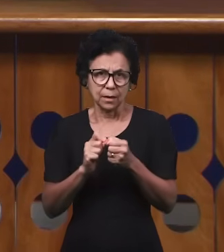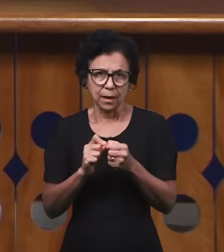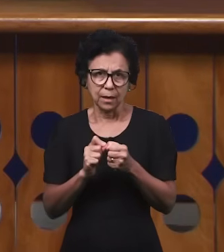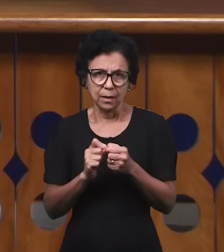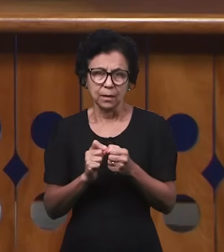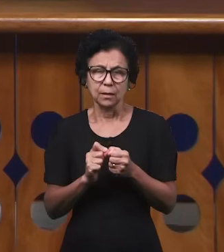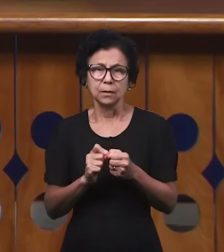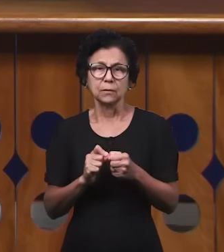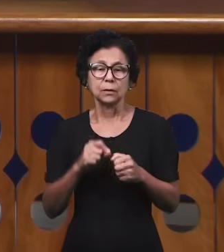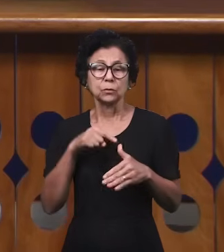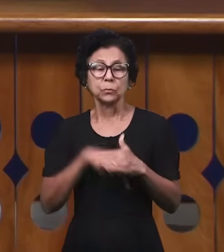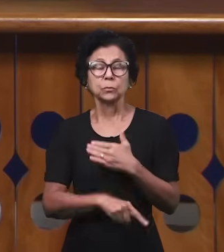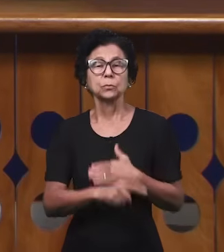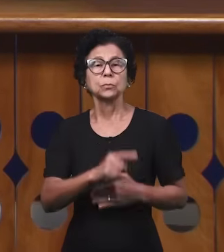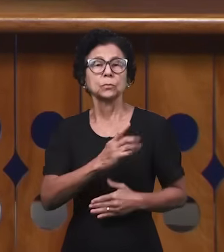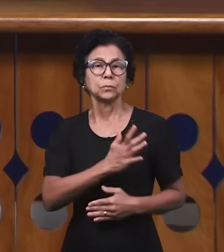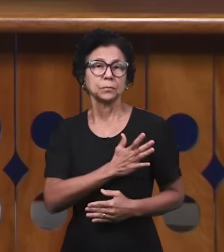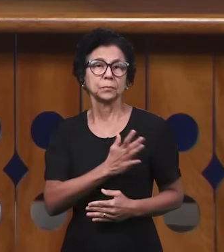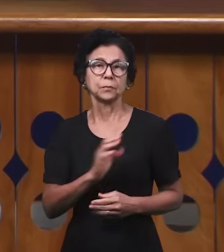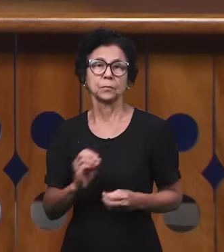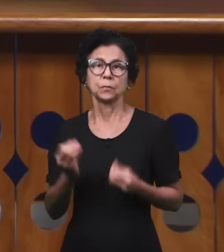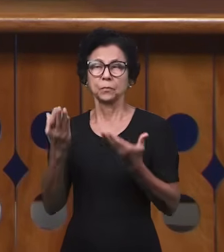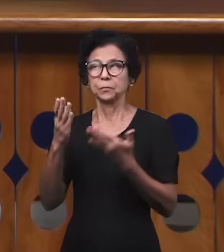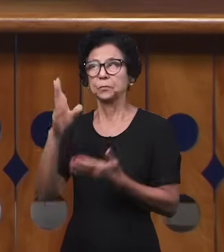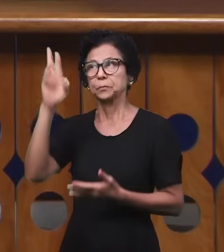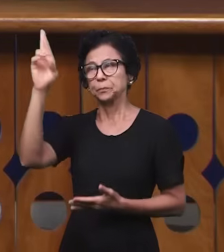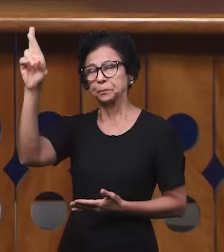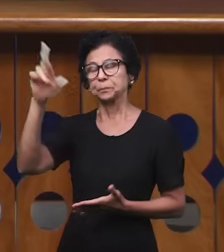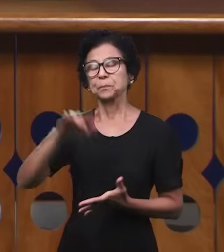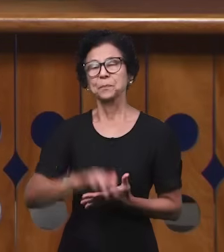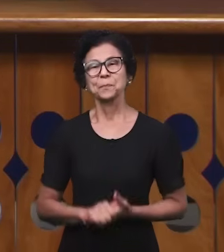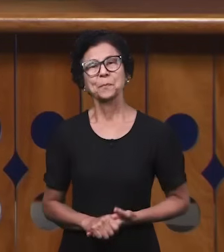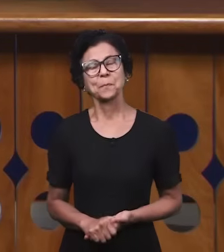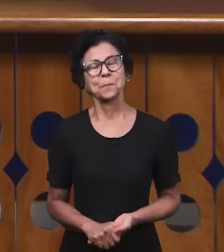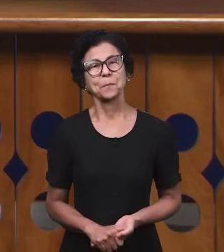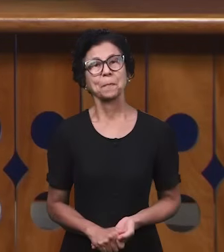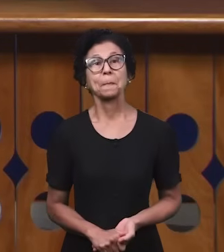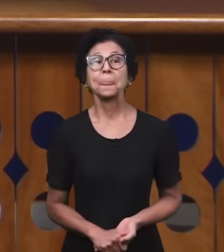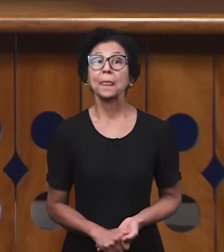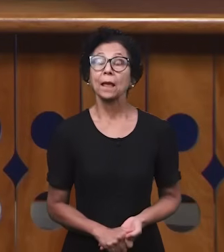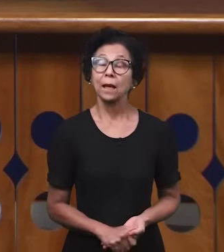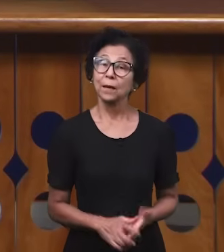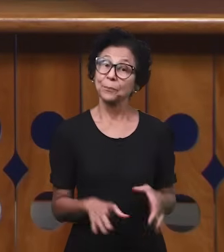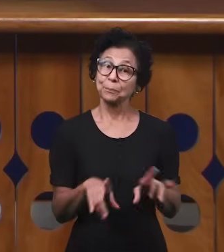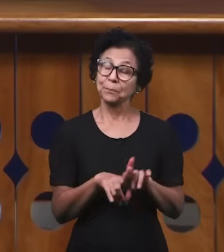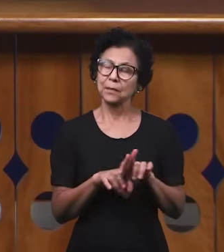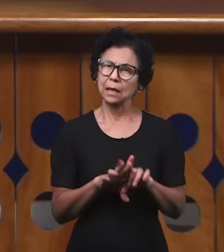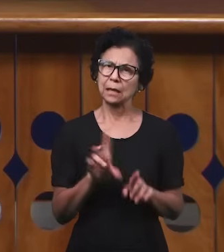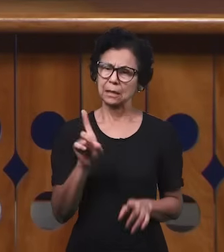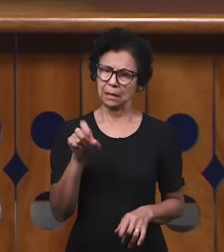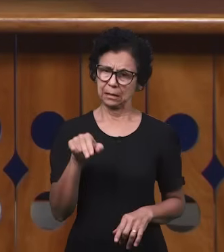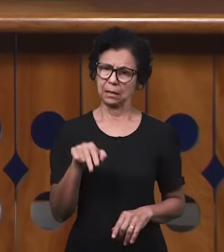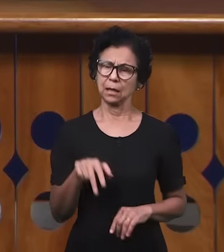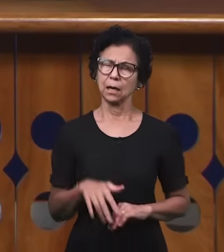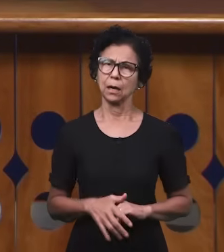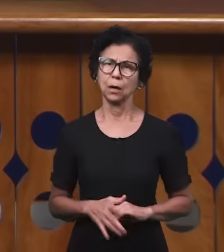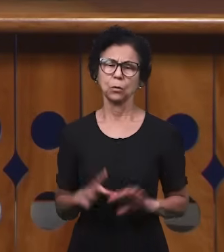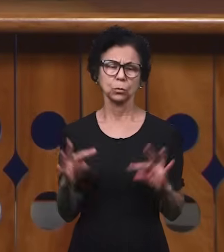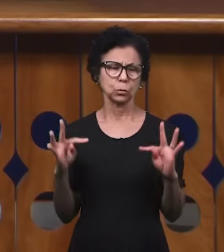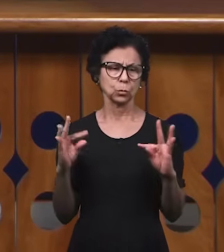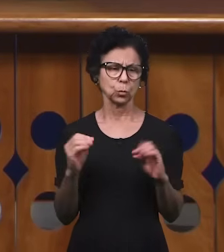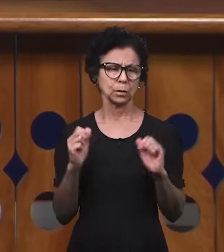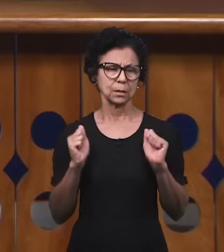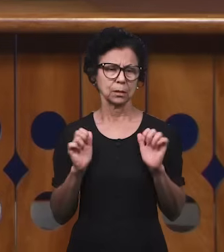Senhor. E aí eu quero falar algo importante para vocês. Daniel soube se posicionar em tudo que ele